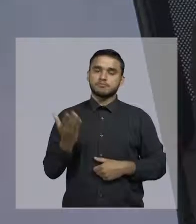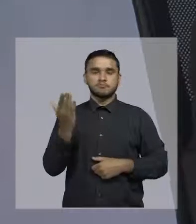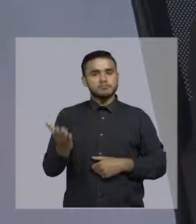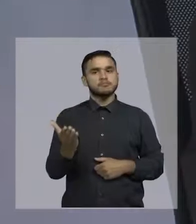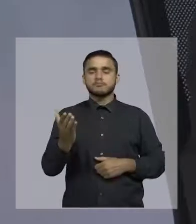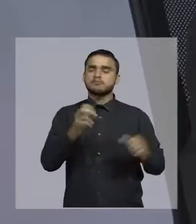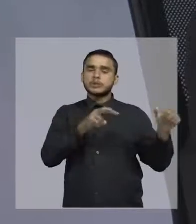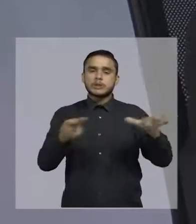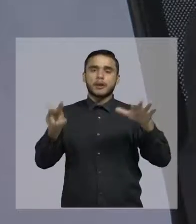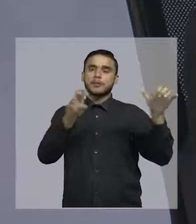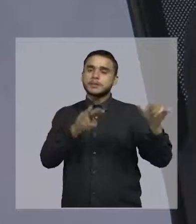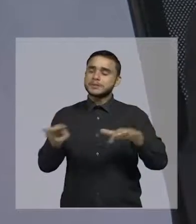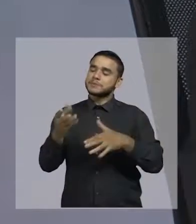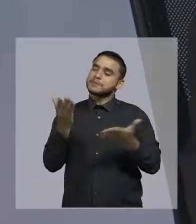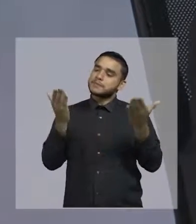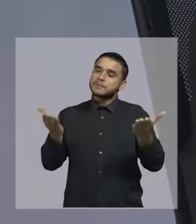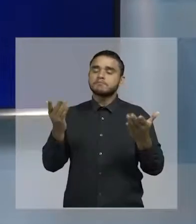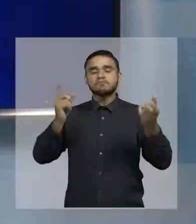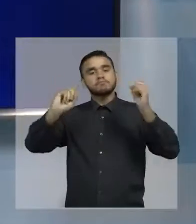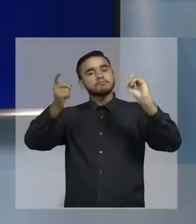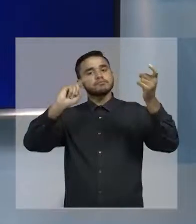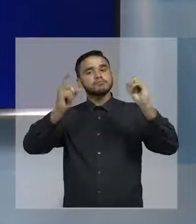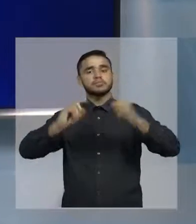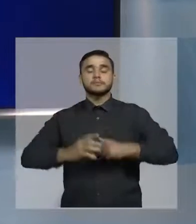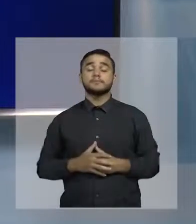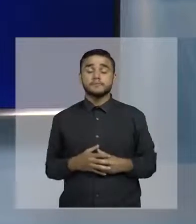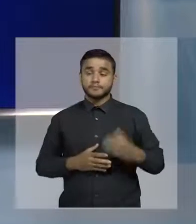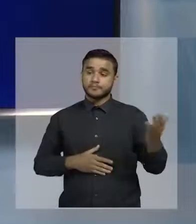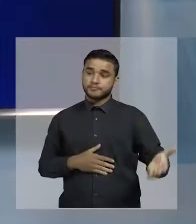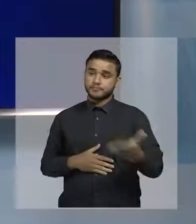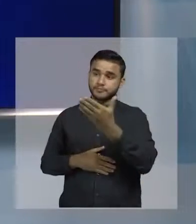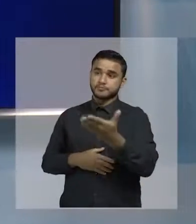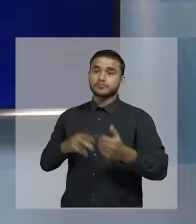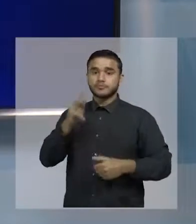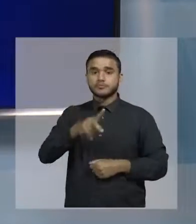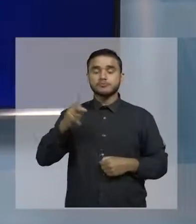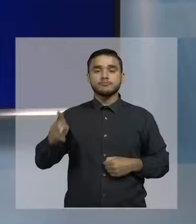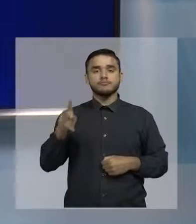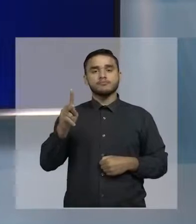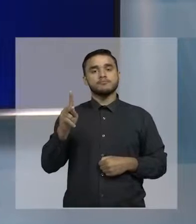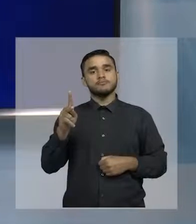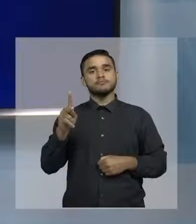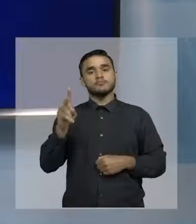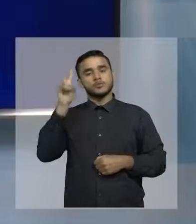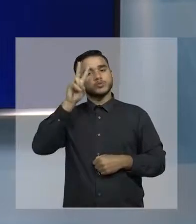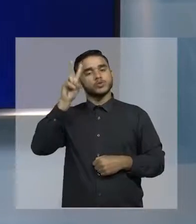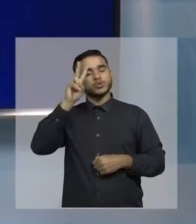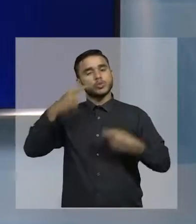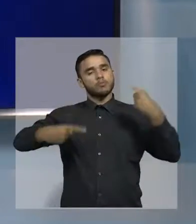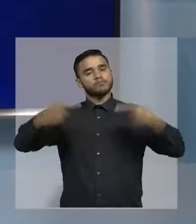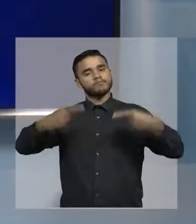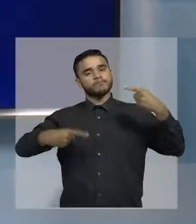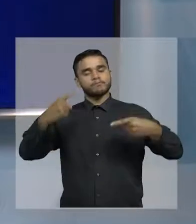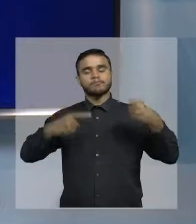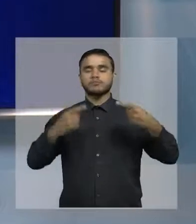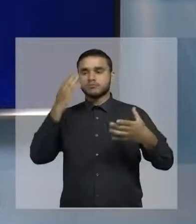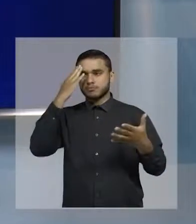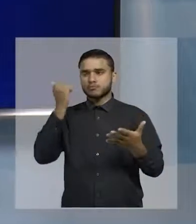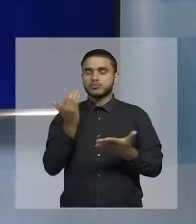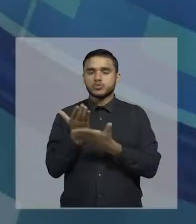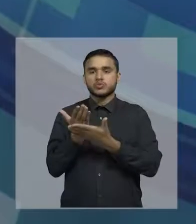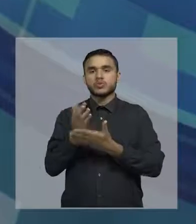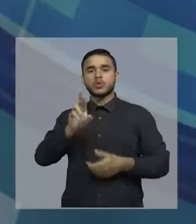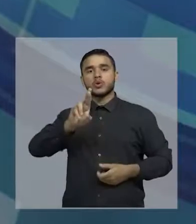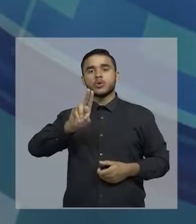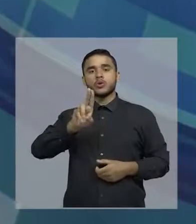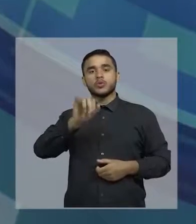aqui semanalmente, nos ajudando a refletir sobre esses assuntos, o também professor e historiador em ciência política, Dr. Rui